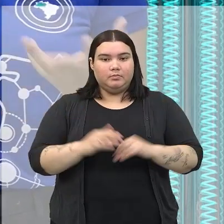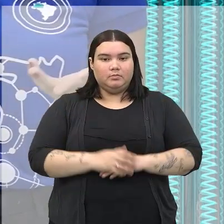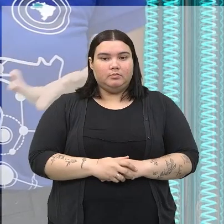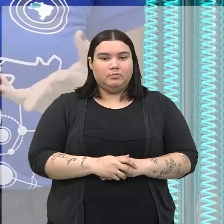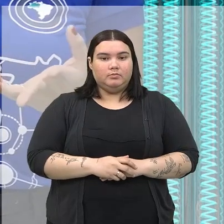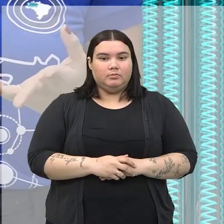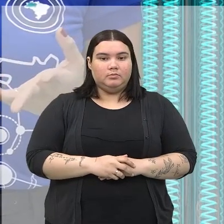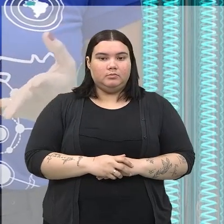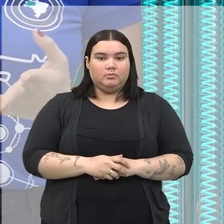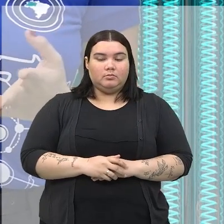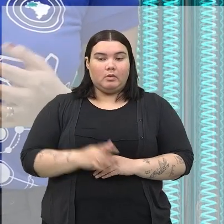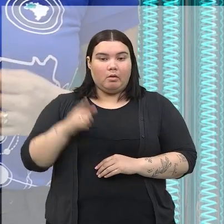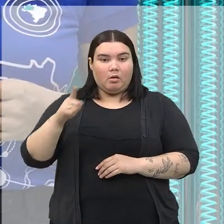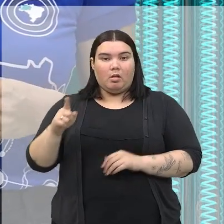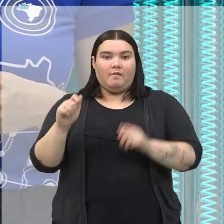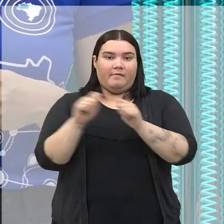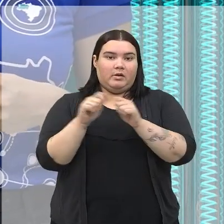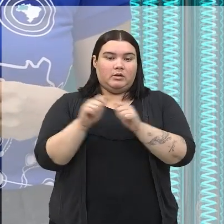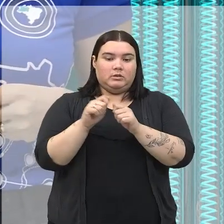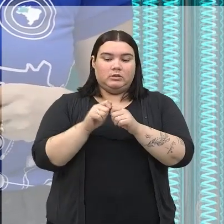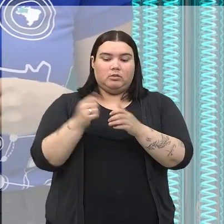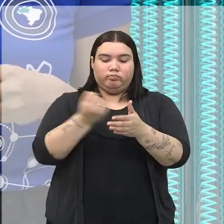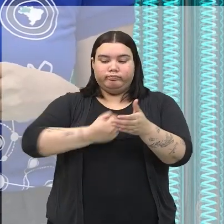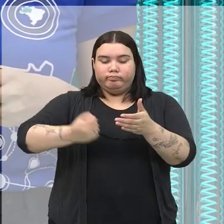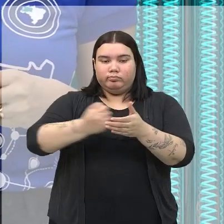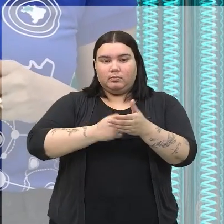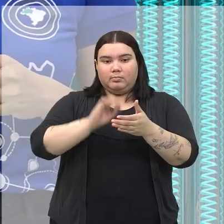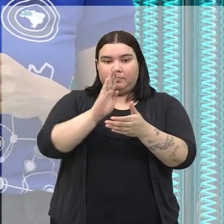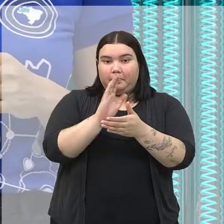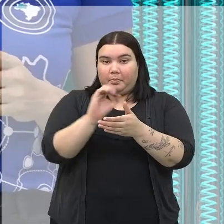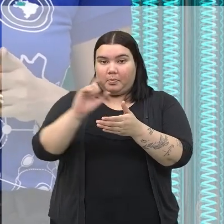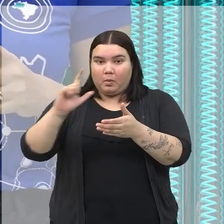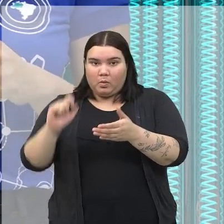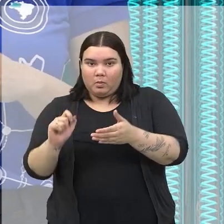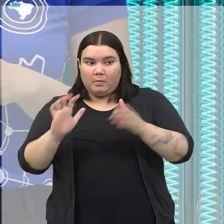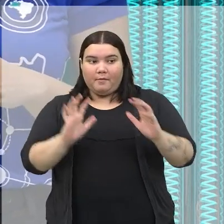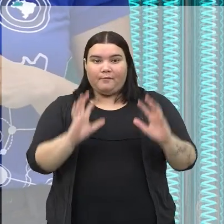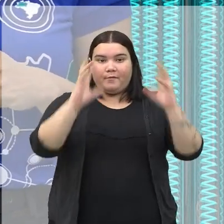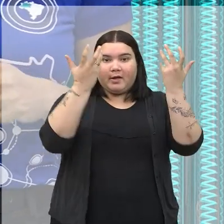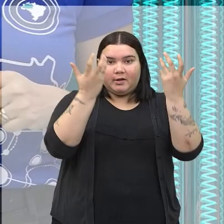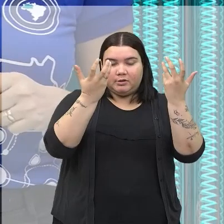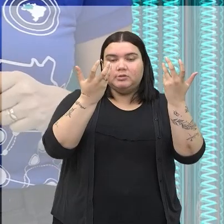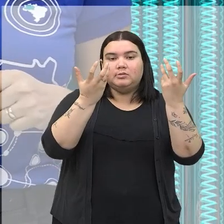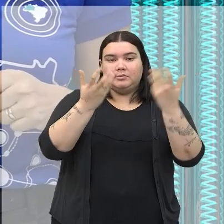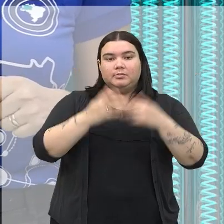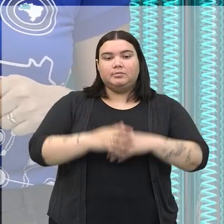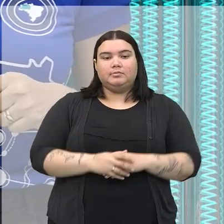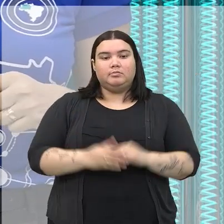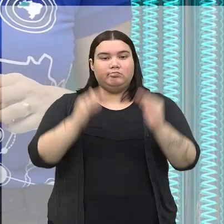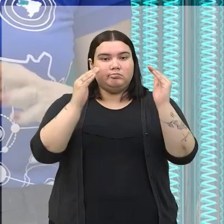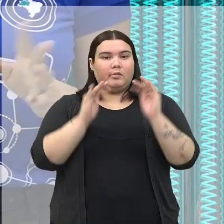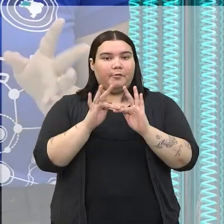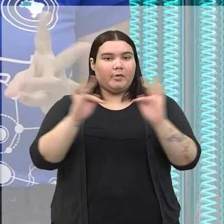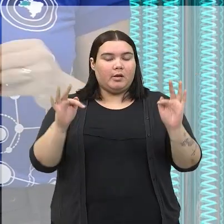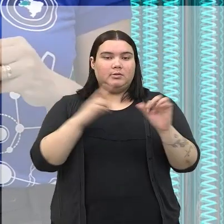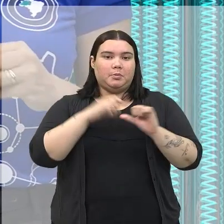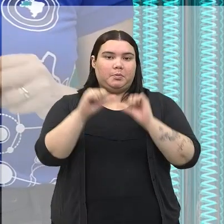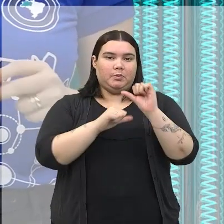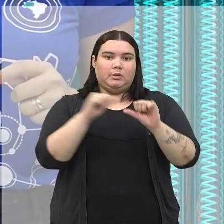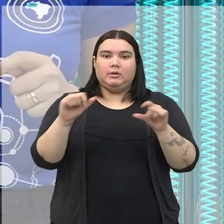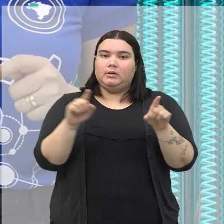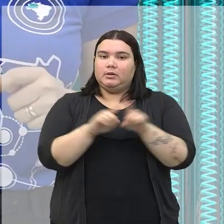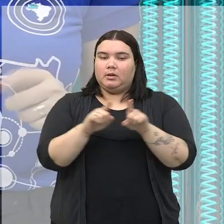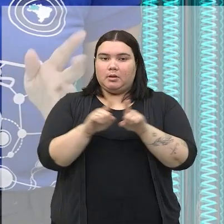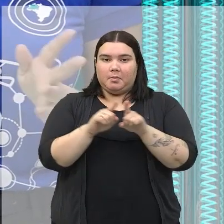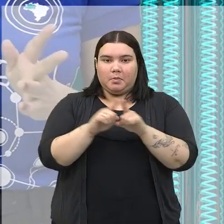Ela vai assar um bolo para a festa. Então, aí a contração também, né? Will bake foi substituído por aí o